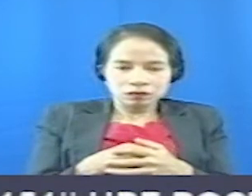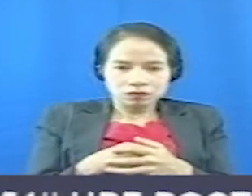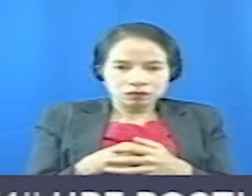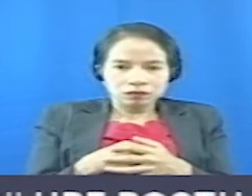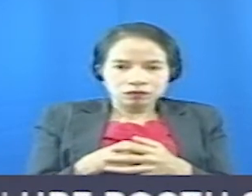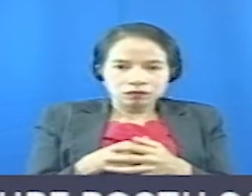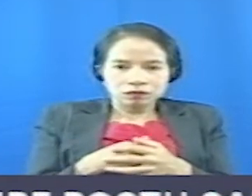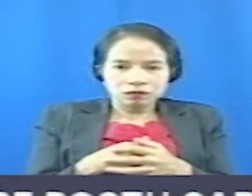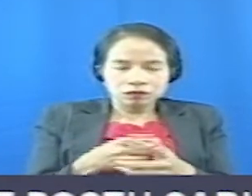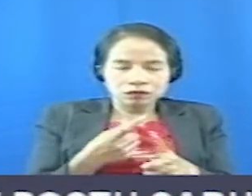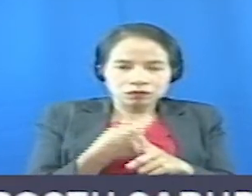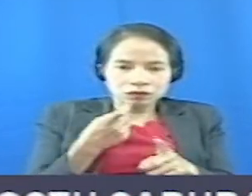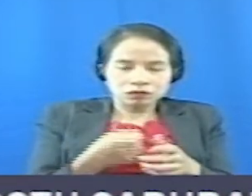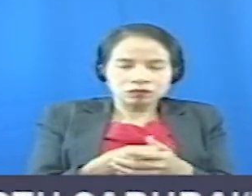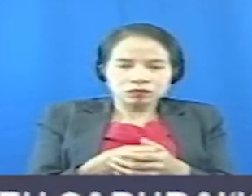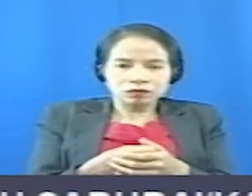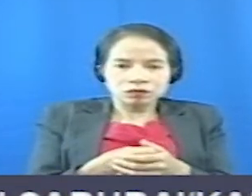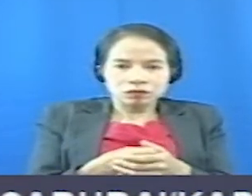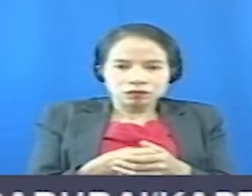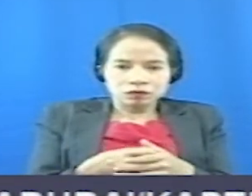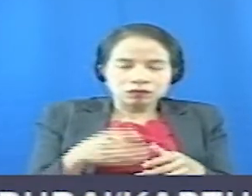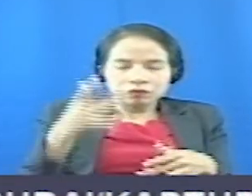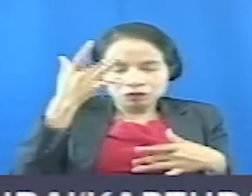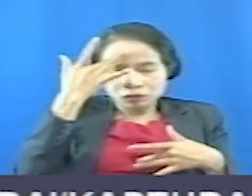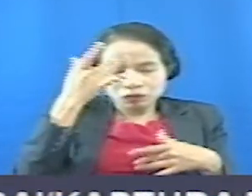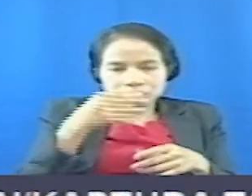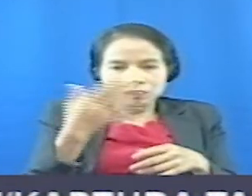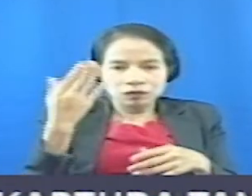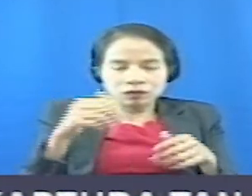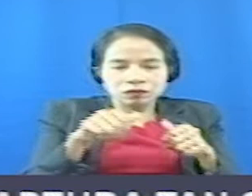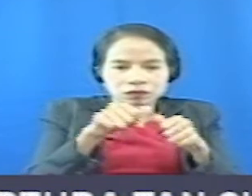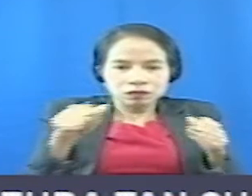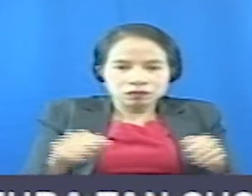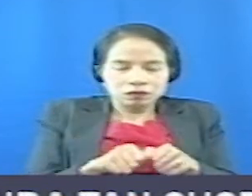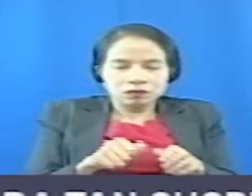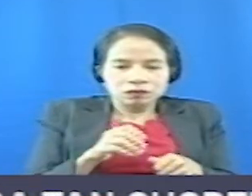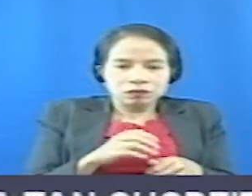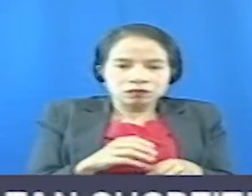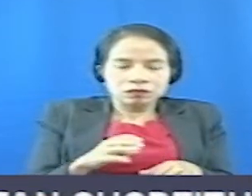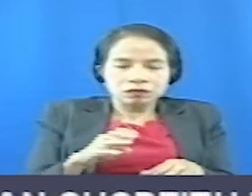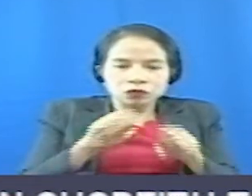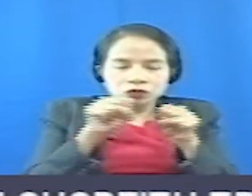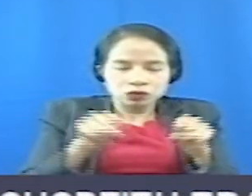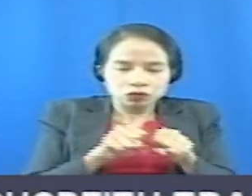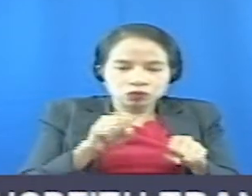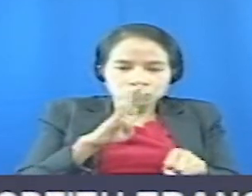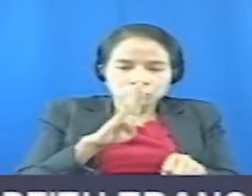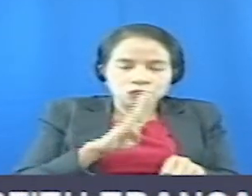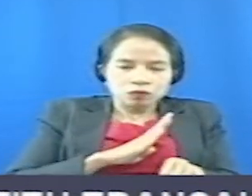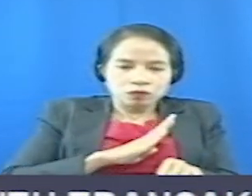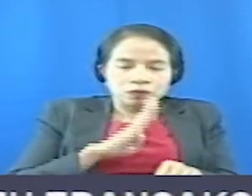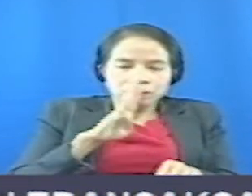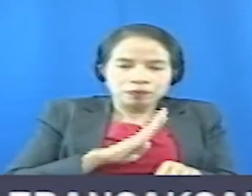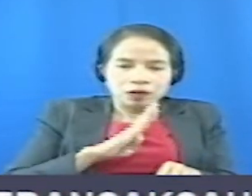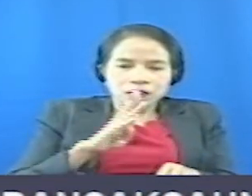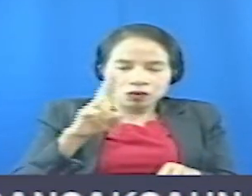basic. Rússia caso na vez deteta e a aldeia Buile Suku Bahu. Hamutukoto e